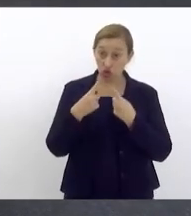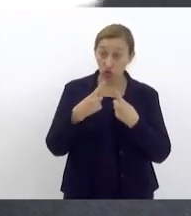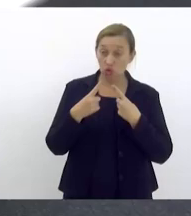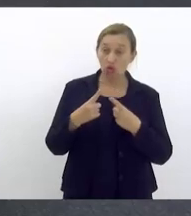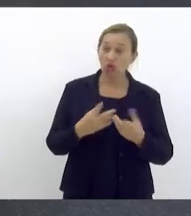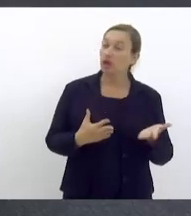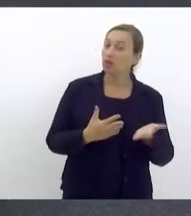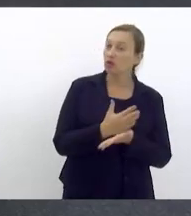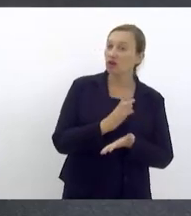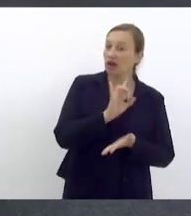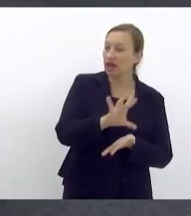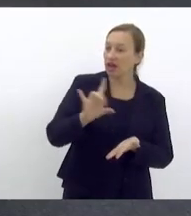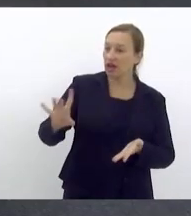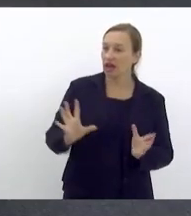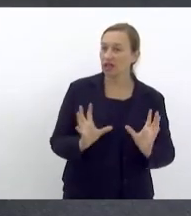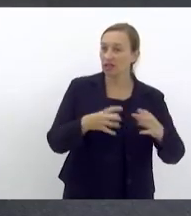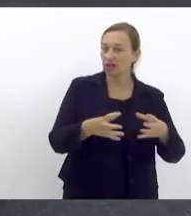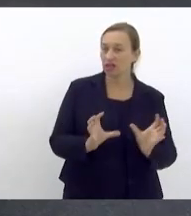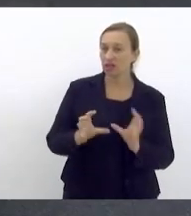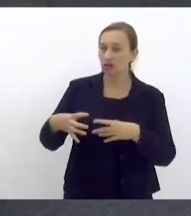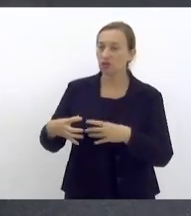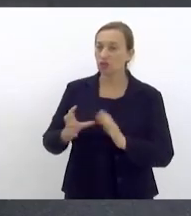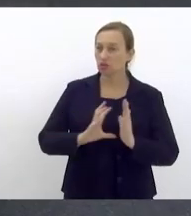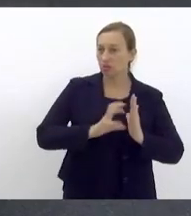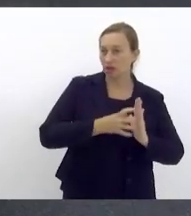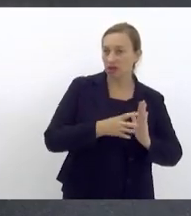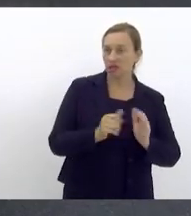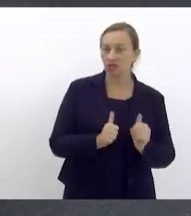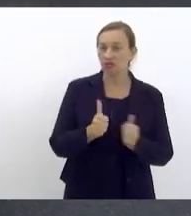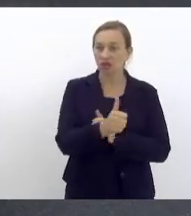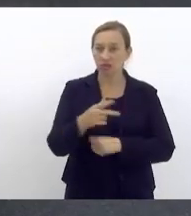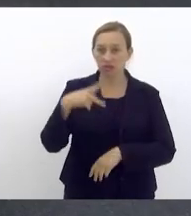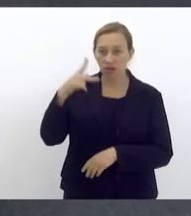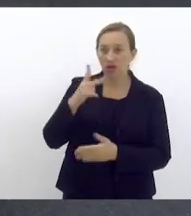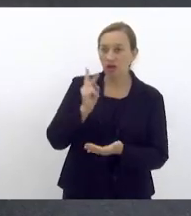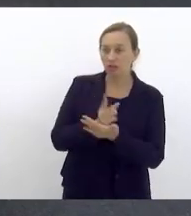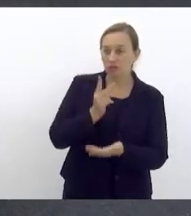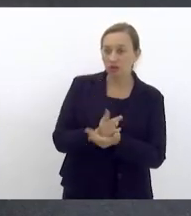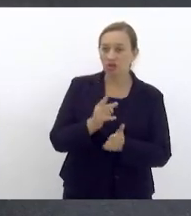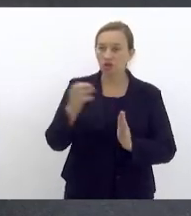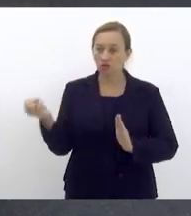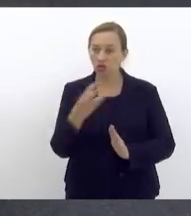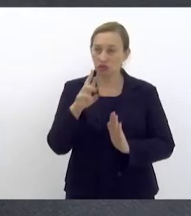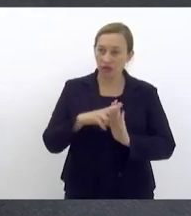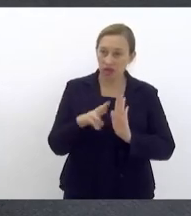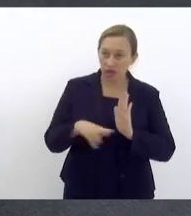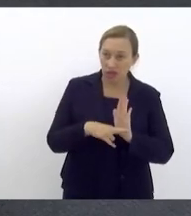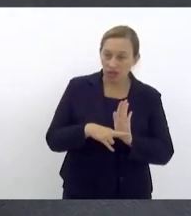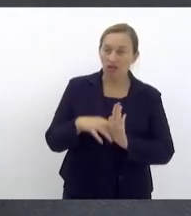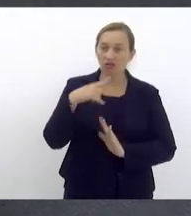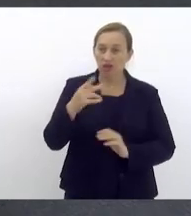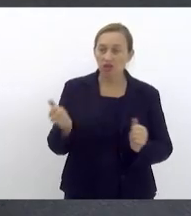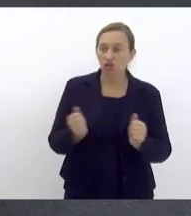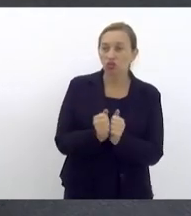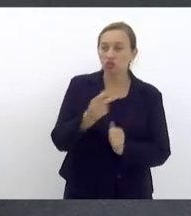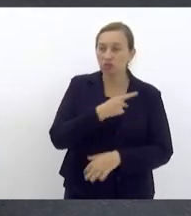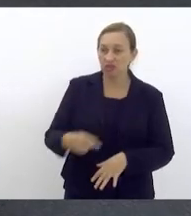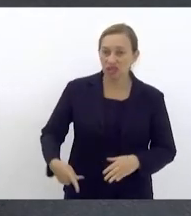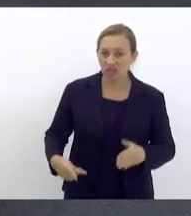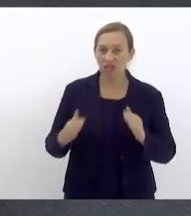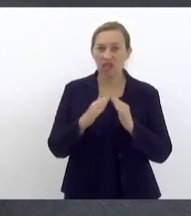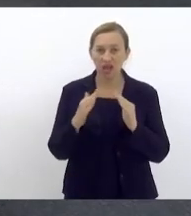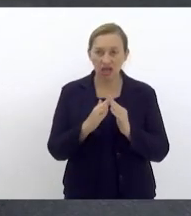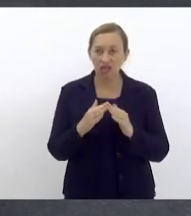dá para provar em cada partido principalmente da minoria de frente parlamentar mesmo que na nova regra isso tem que ser falado junto do presidente dessa casa